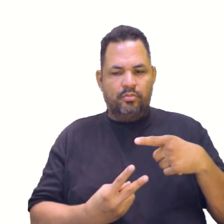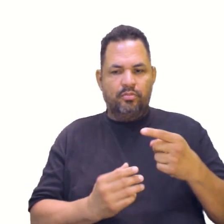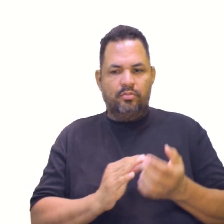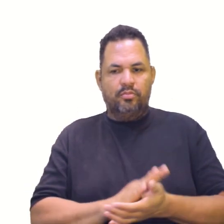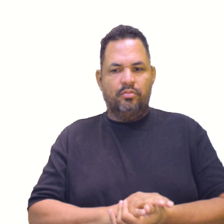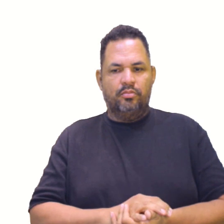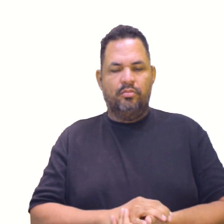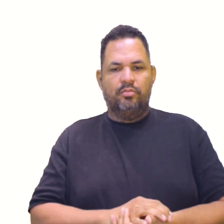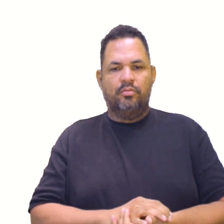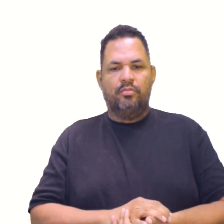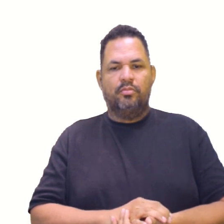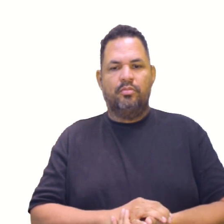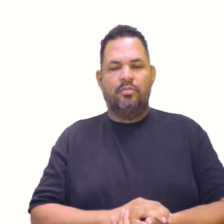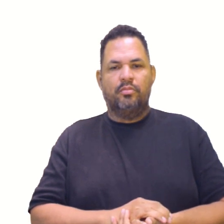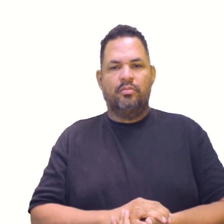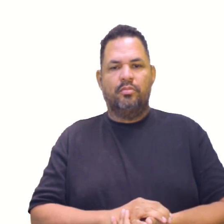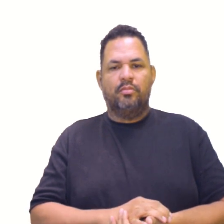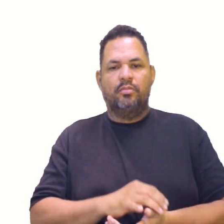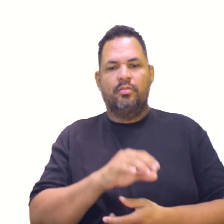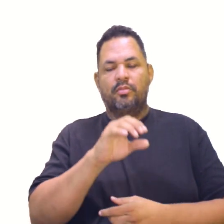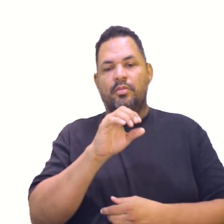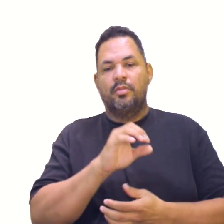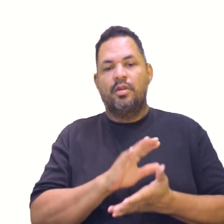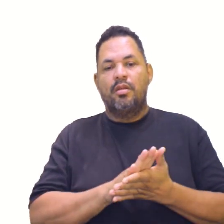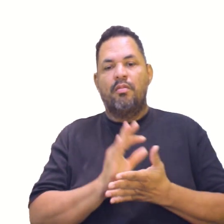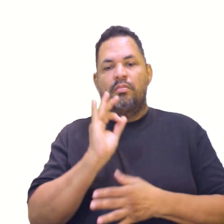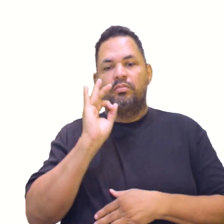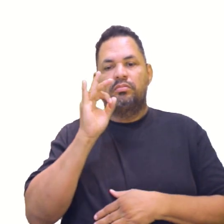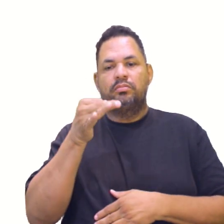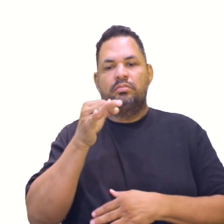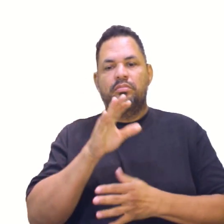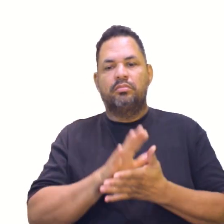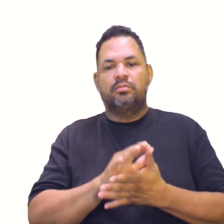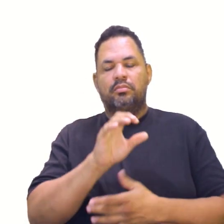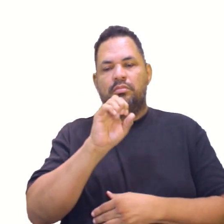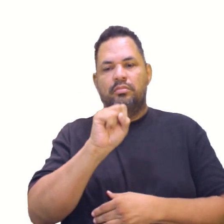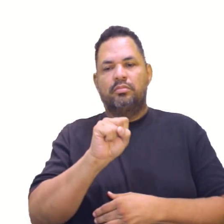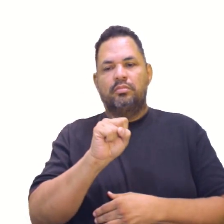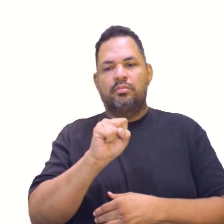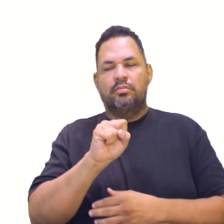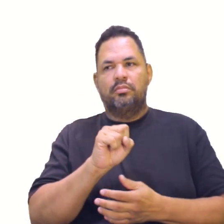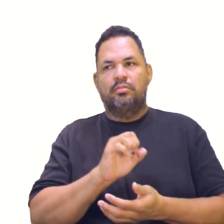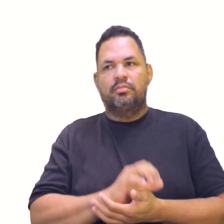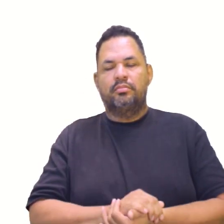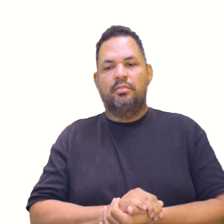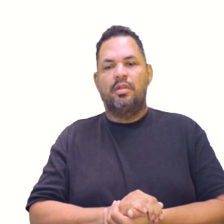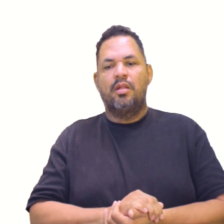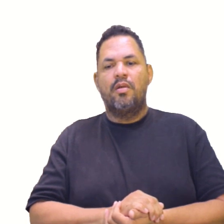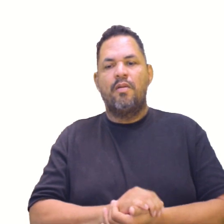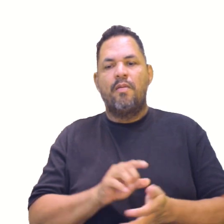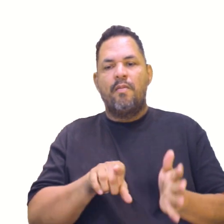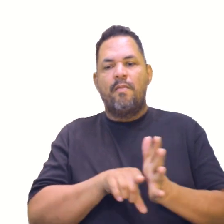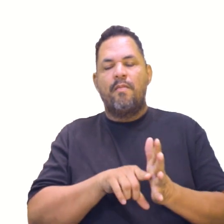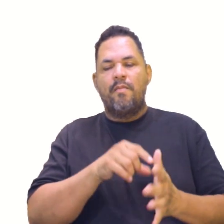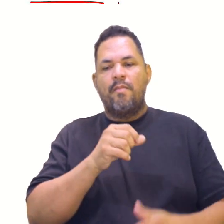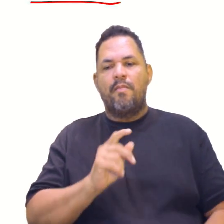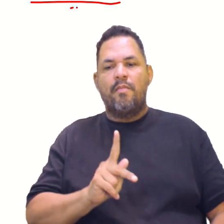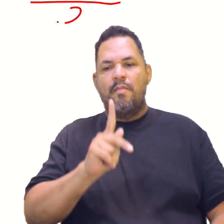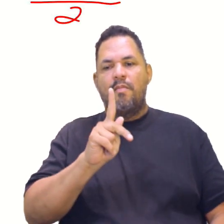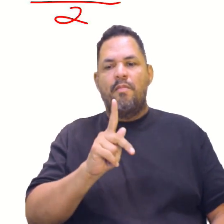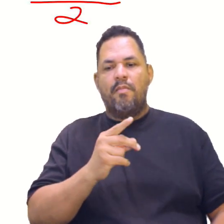2. A área foi dada 8 unidades, certo? Então, certo. 8 vai ser igual ao módulo de quem? De menos